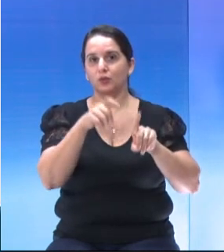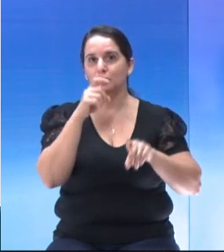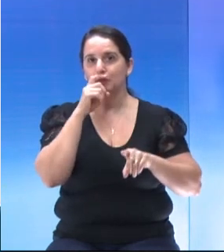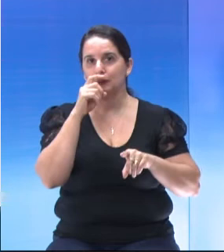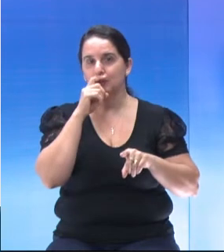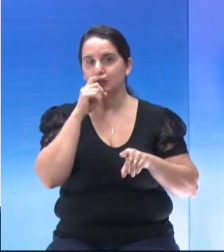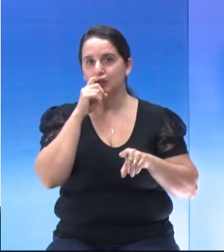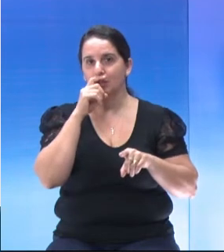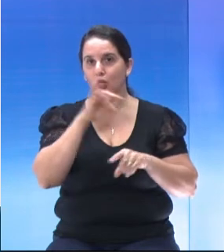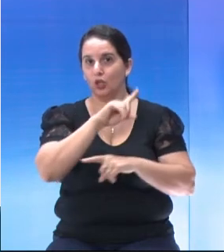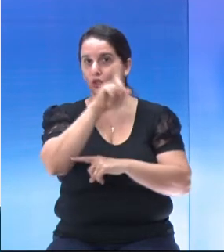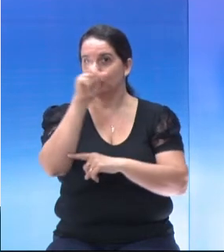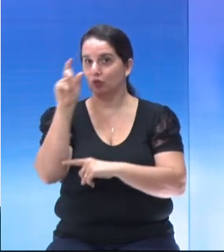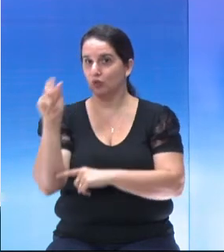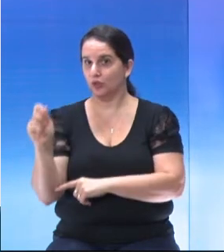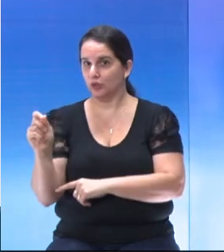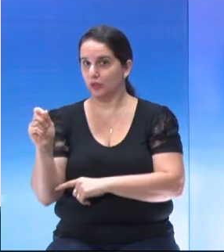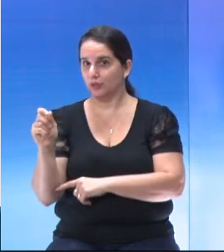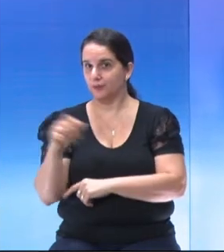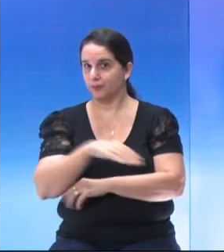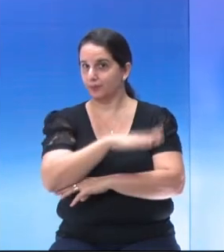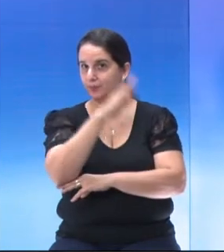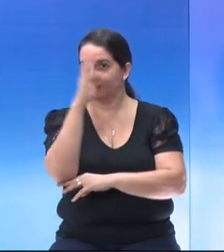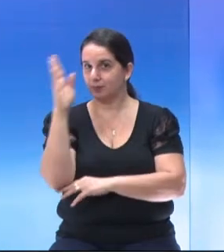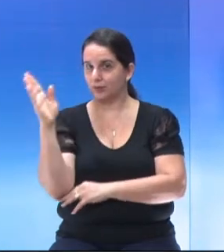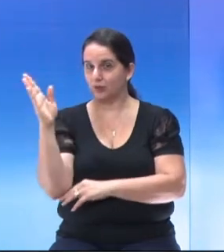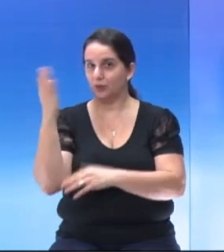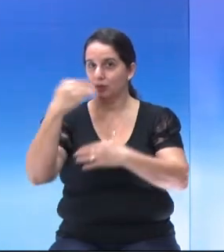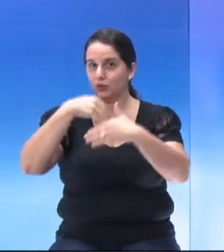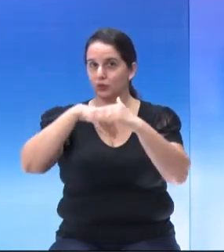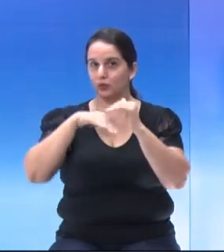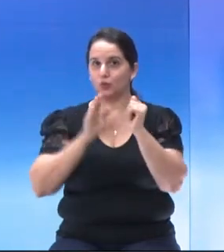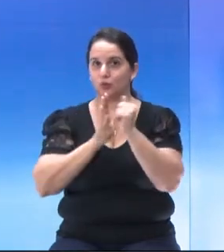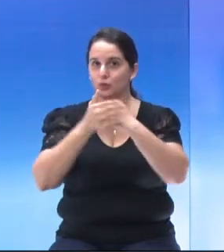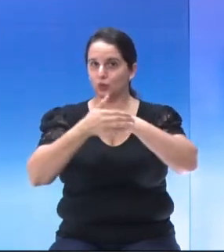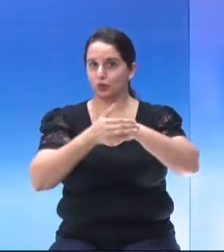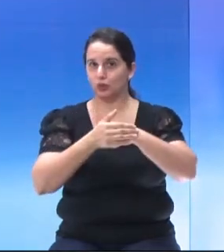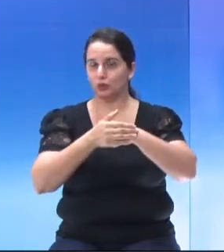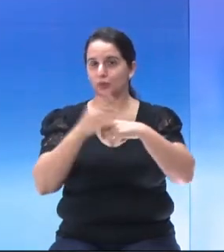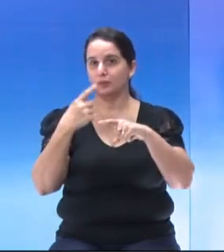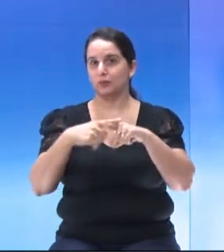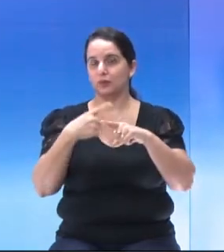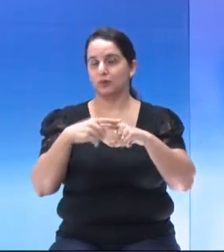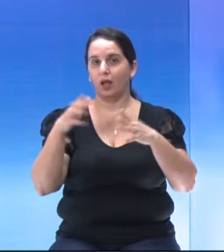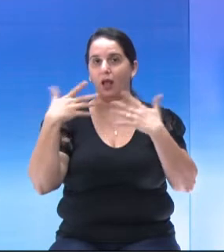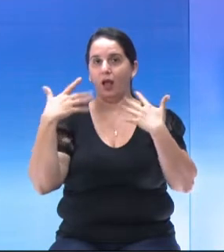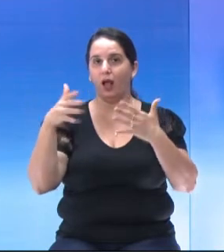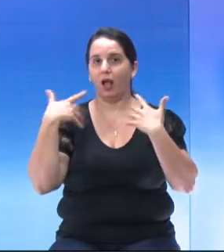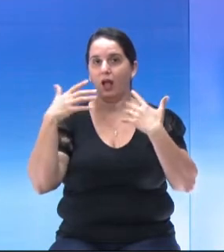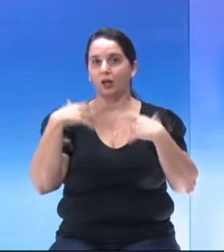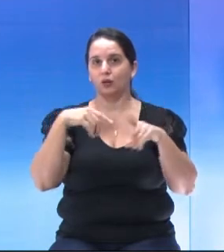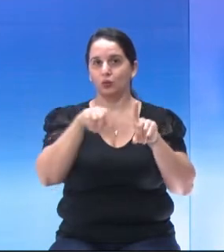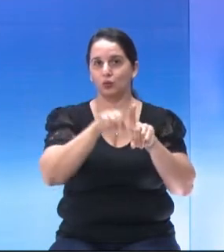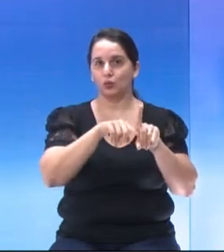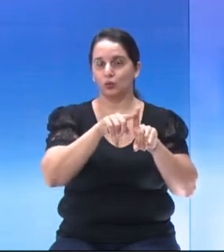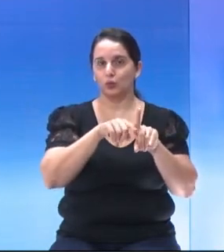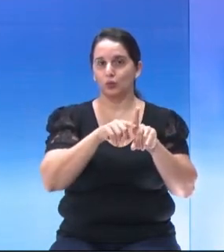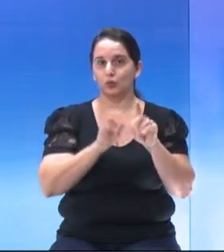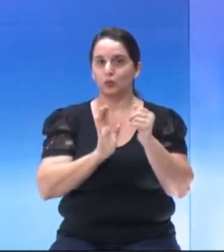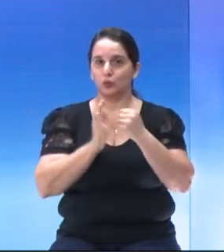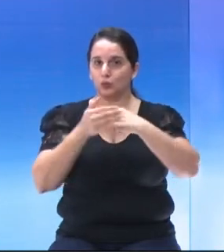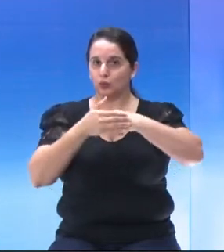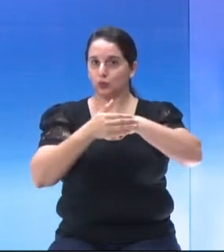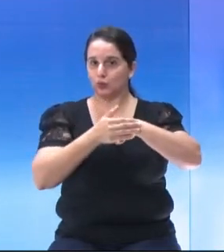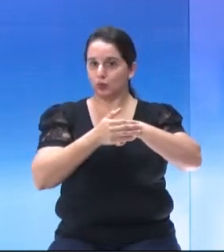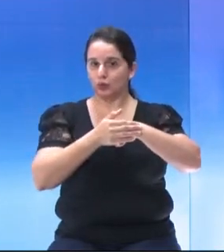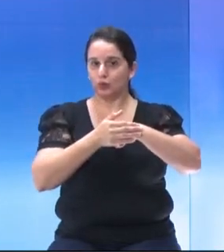baixas, e durante o dia permanece refugiado das temperaturas elevadas. Então, como que acontece? Durante o dia, eles ficam